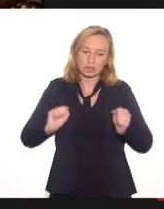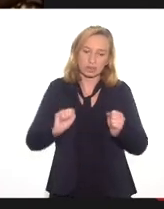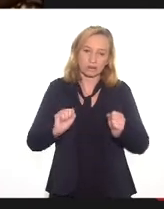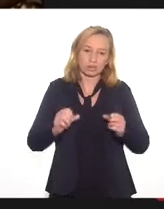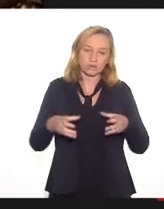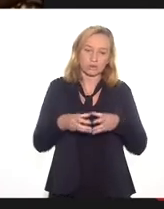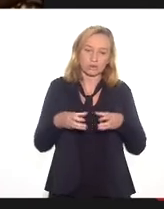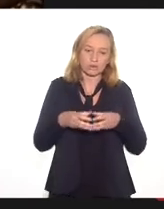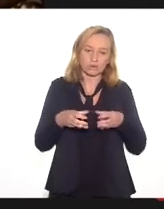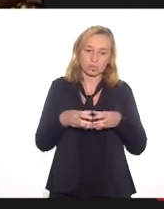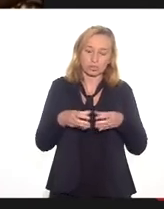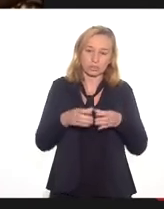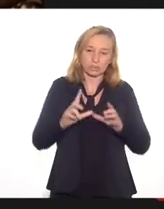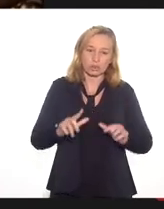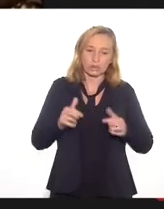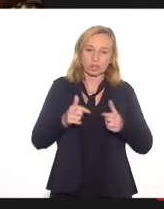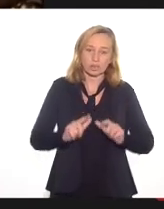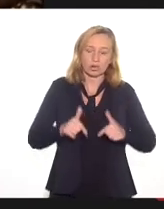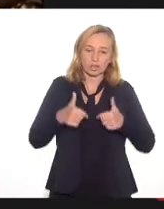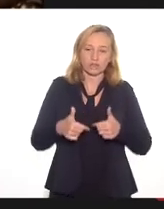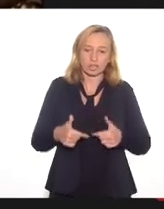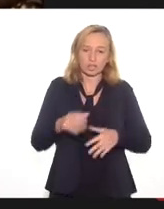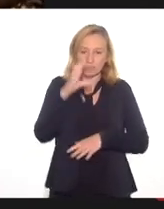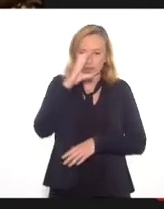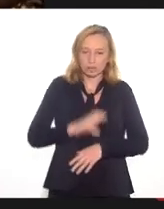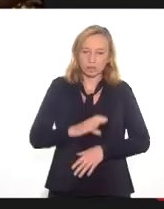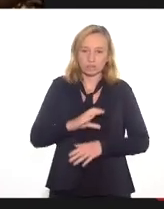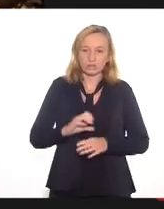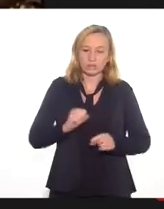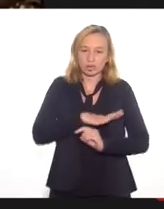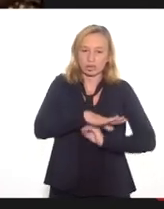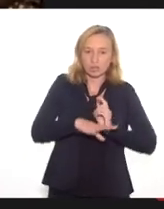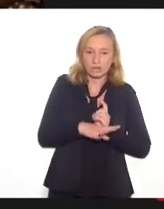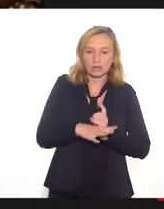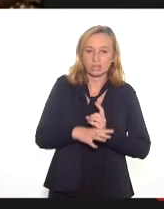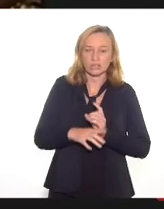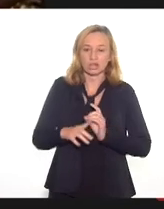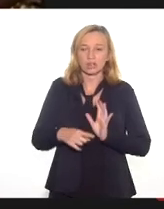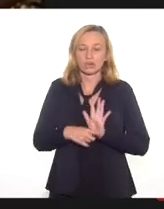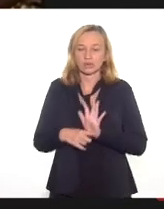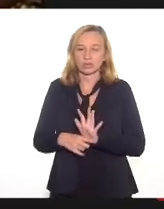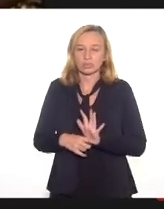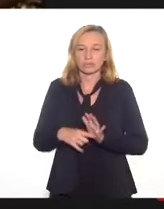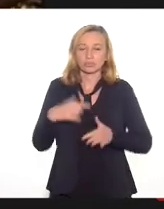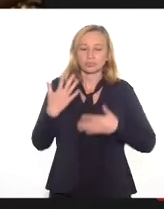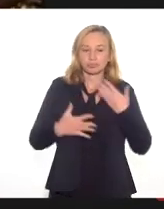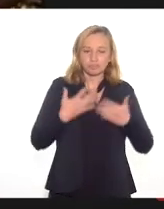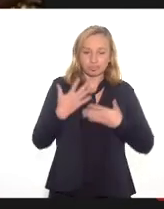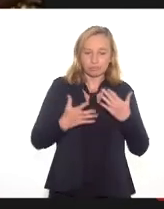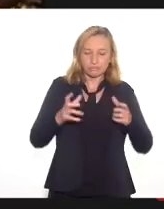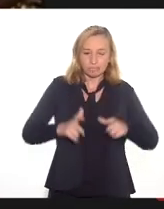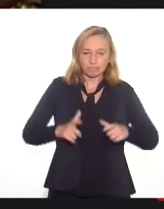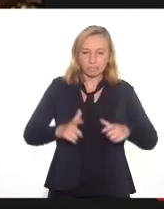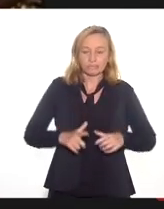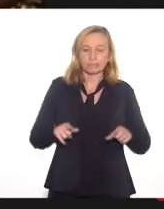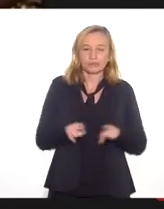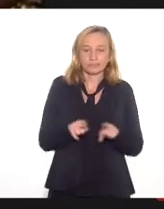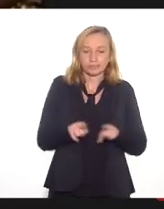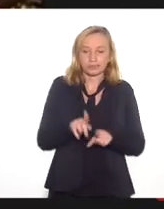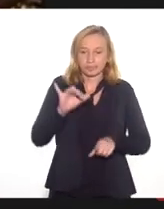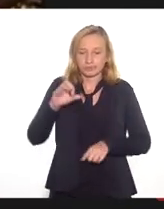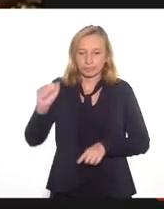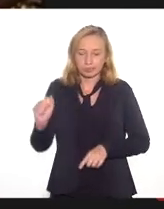Comitês da Ação da Cidadania Sociedade Beneficiente do Campo Alegre e a Lúcia do Comitê